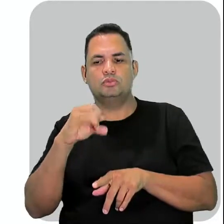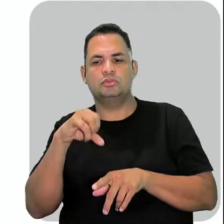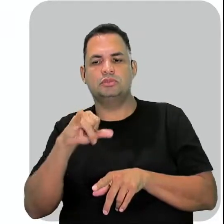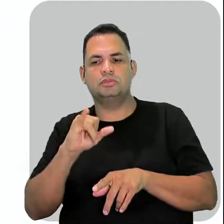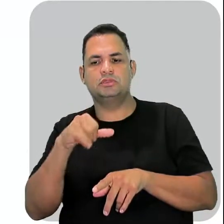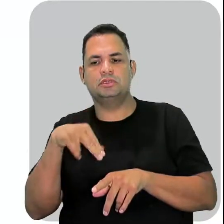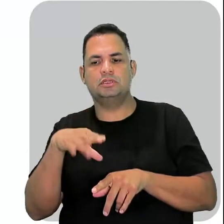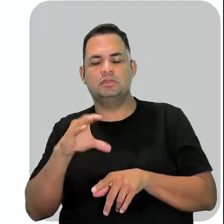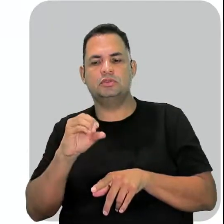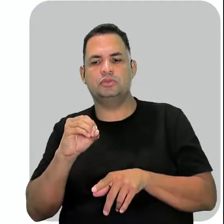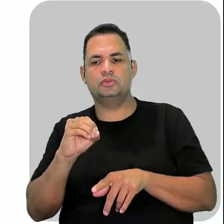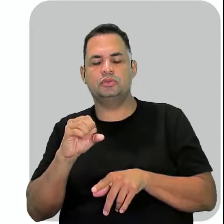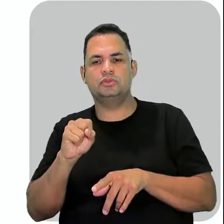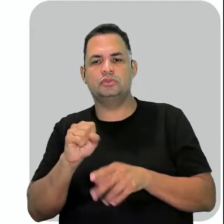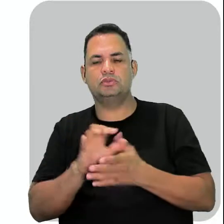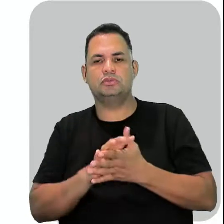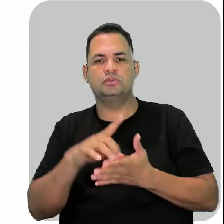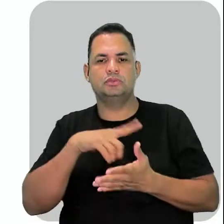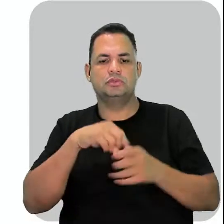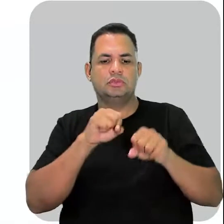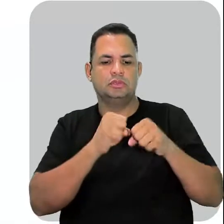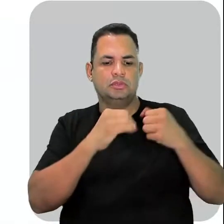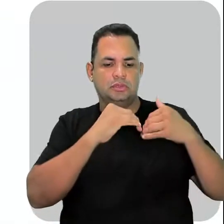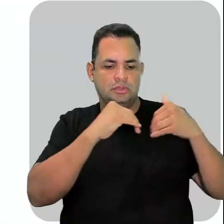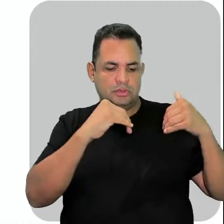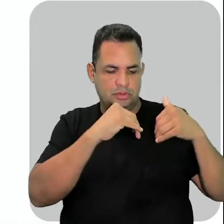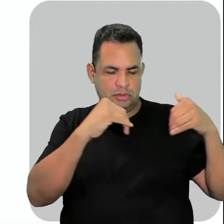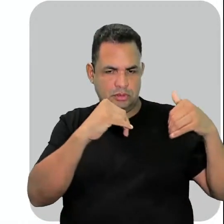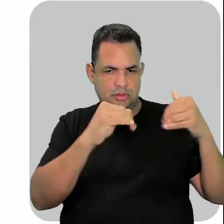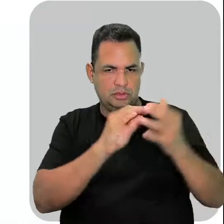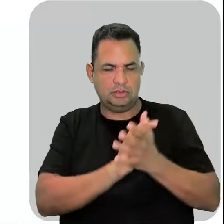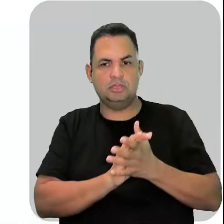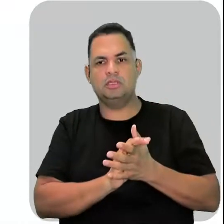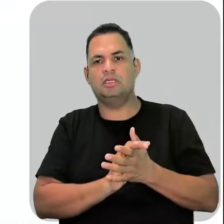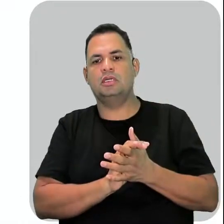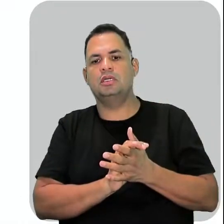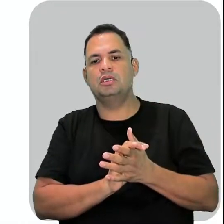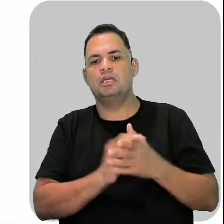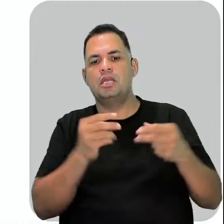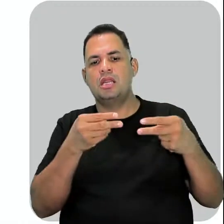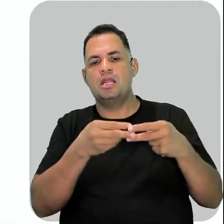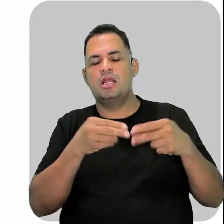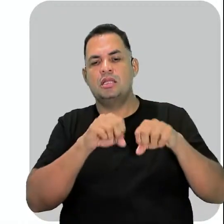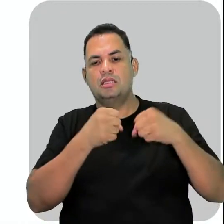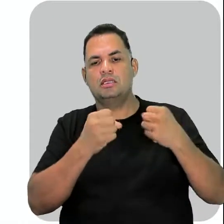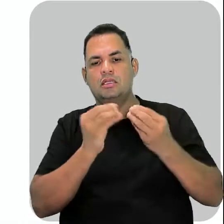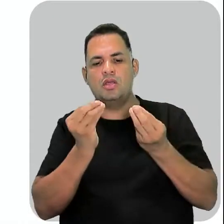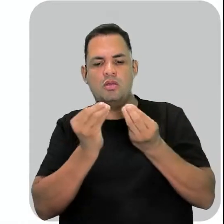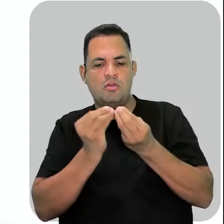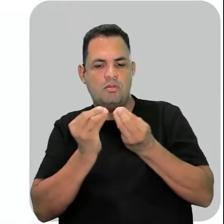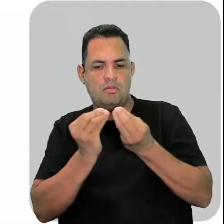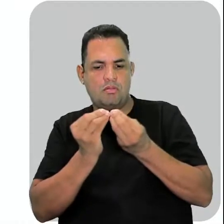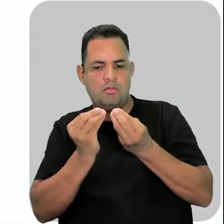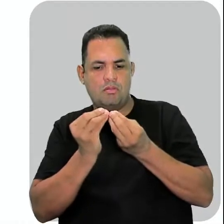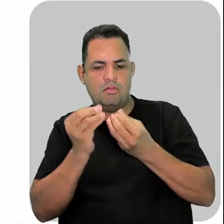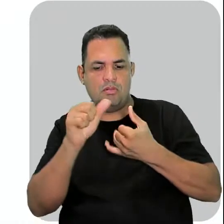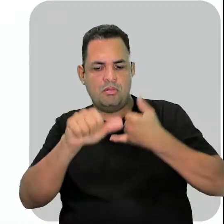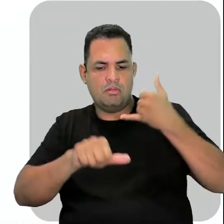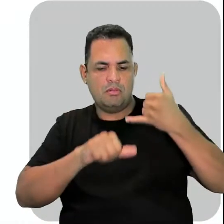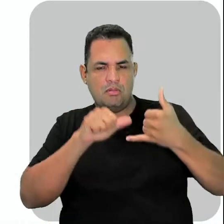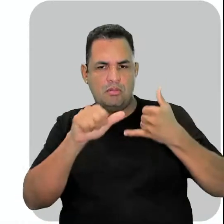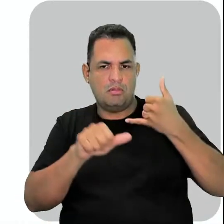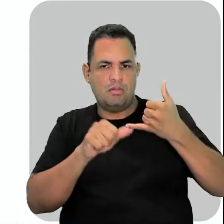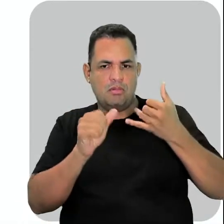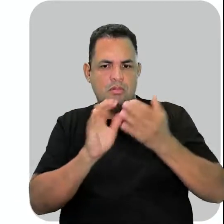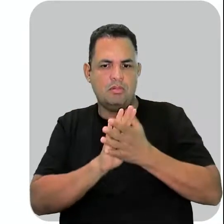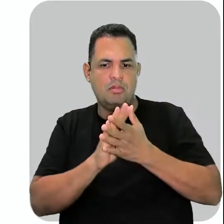de adição, nós temos a quebra da ligação dupla e as moléculas que estão reagindo, elas vão